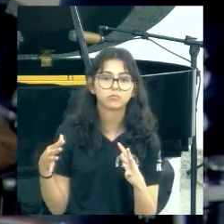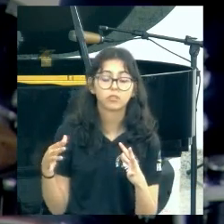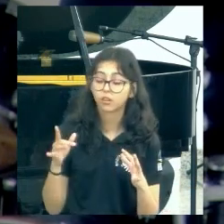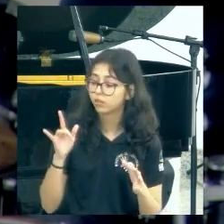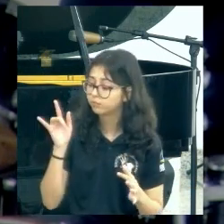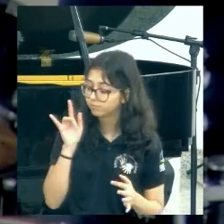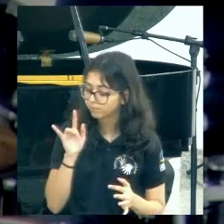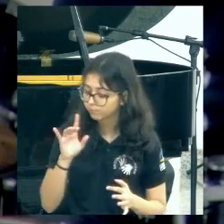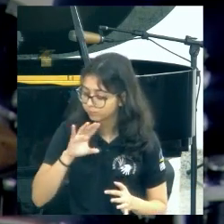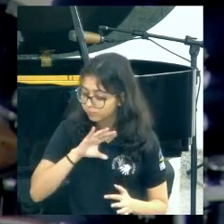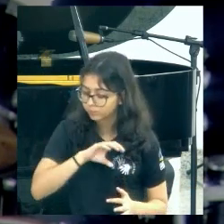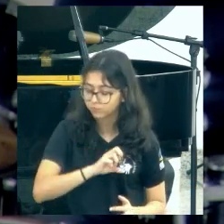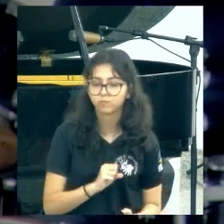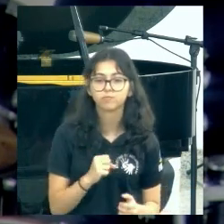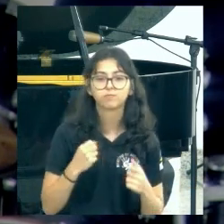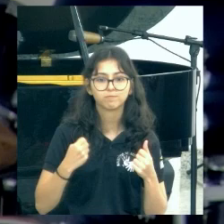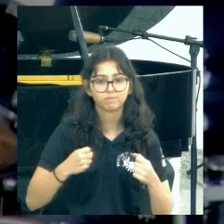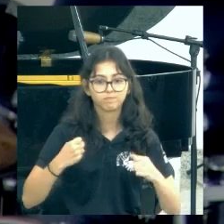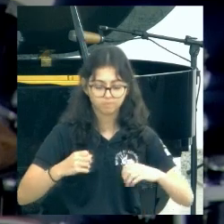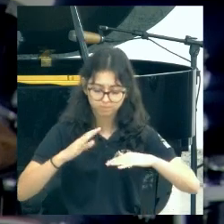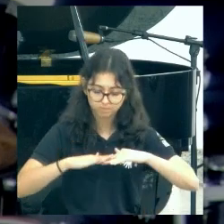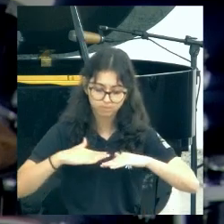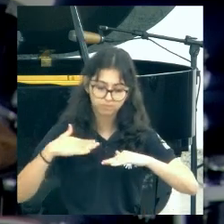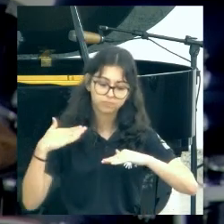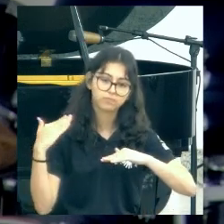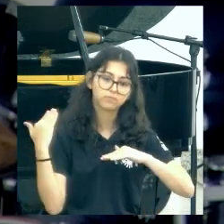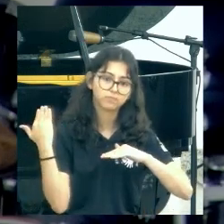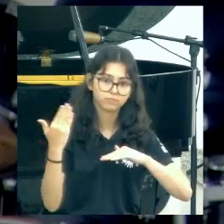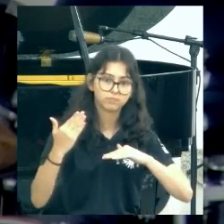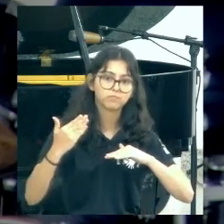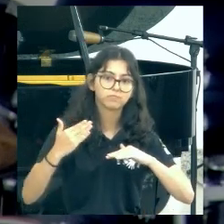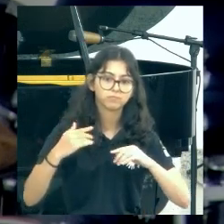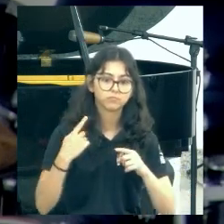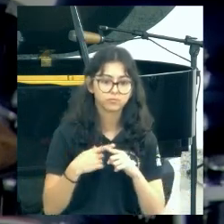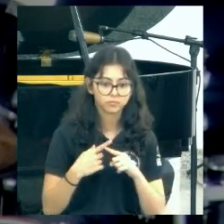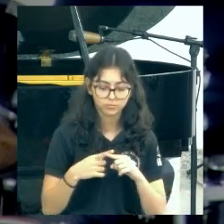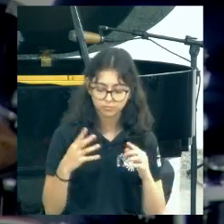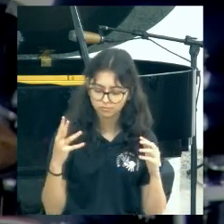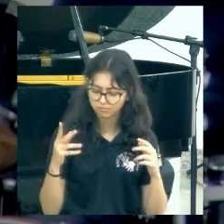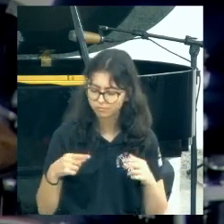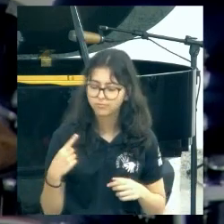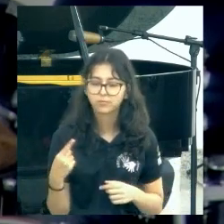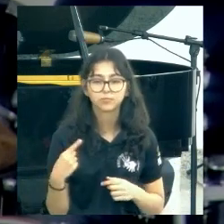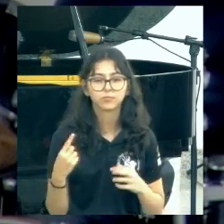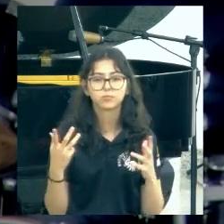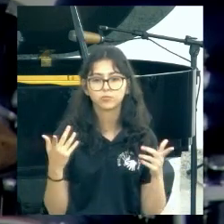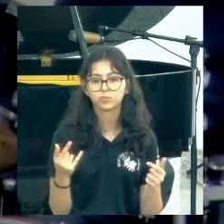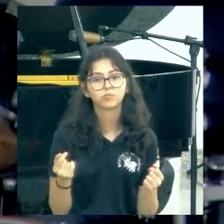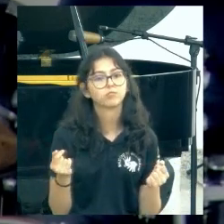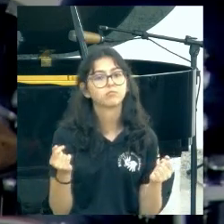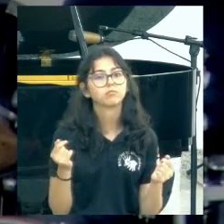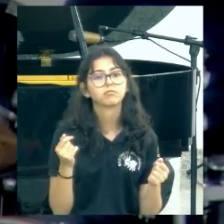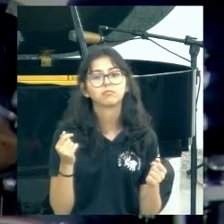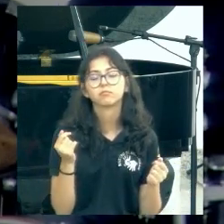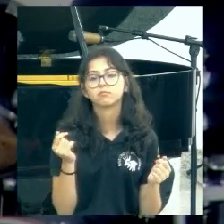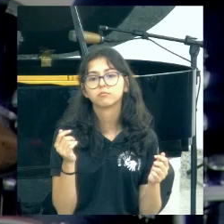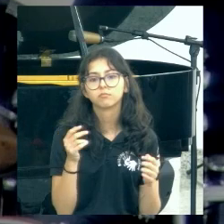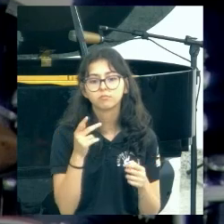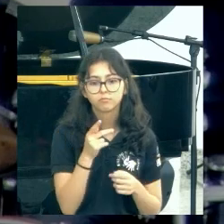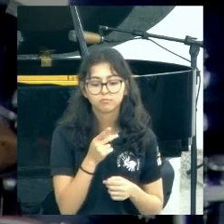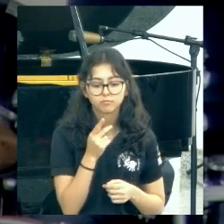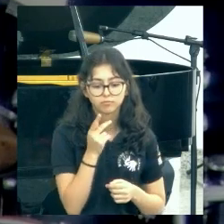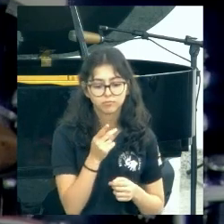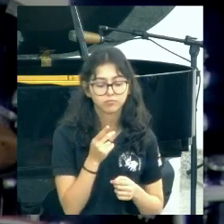prevalecer. É por isso que depois de todo esse desabafo, depois de dizer essas coisas, fazer todas essas perguntas que